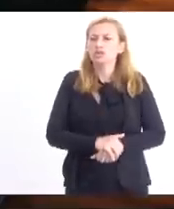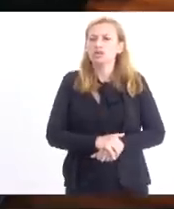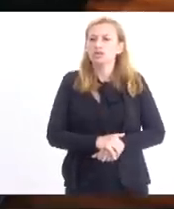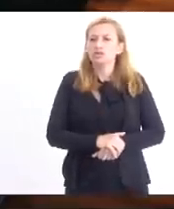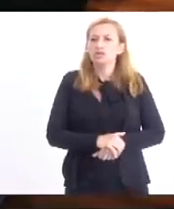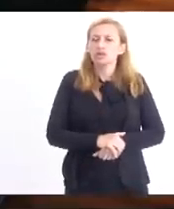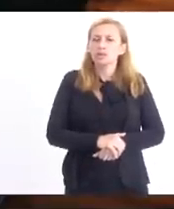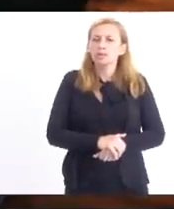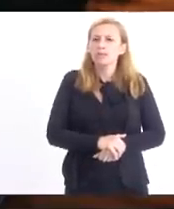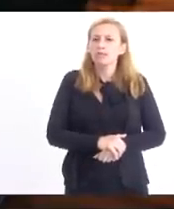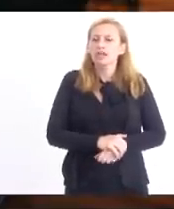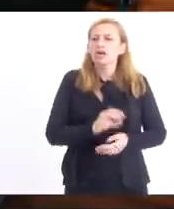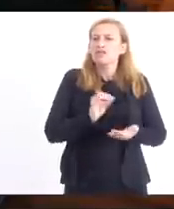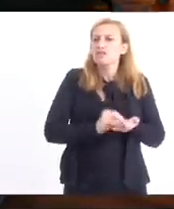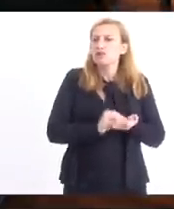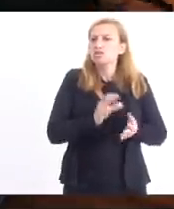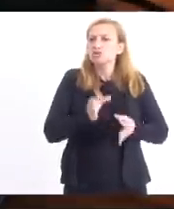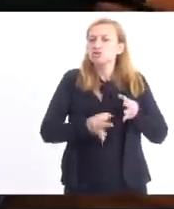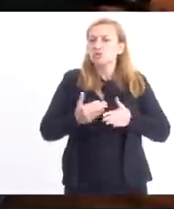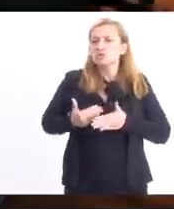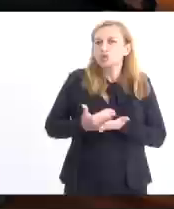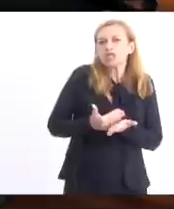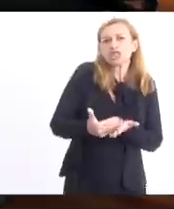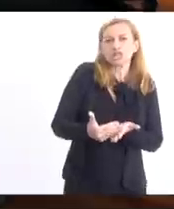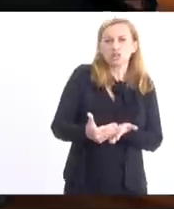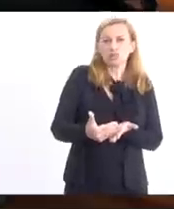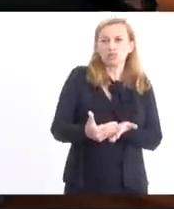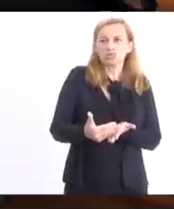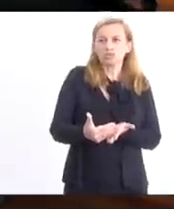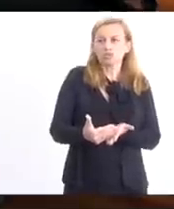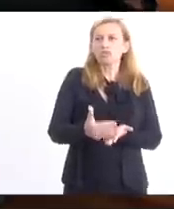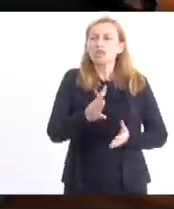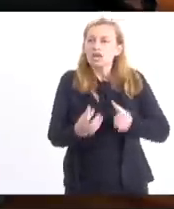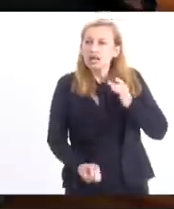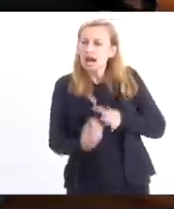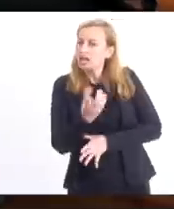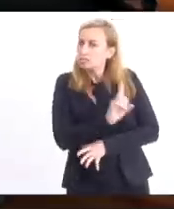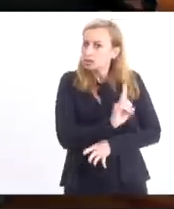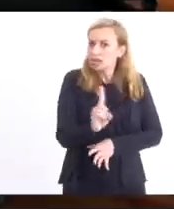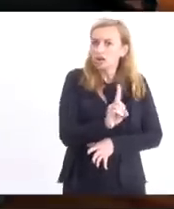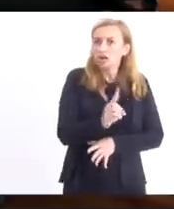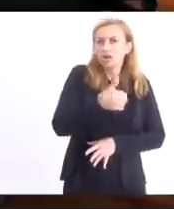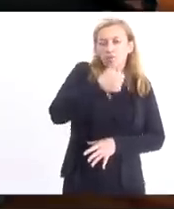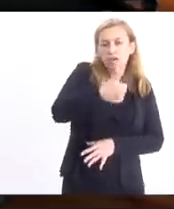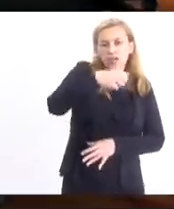cometer a grande injustiça desde o início, quando foi criada, não, em